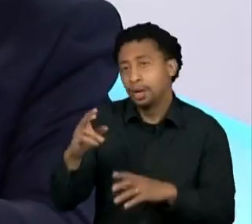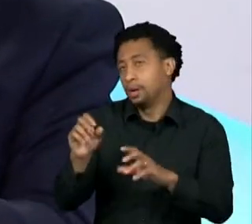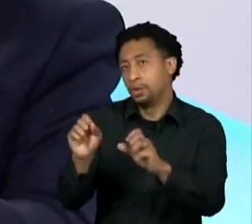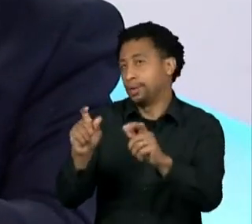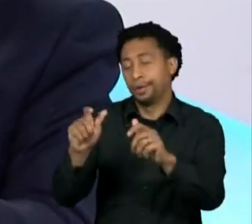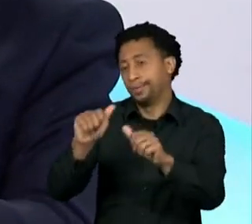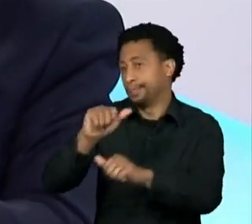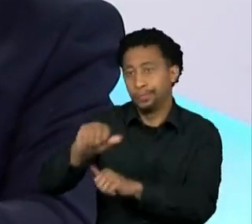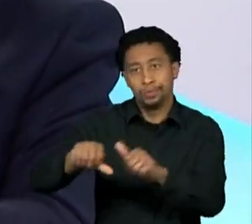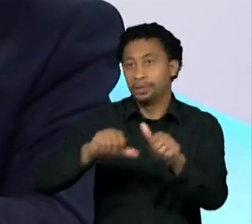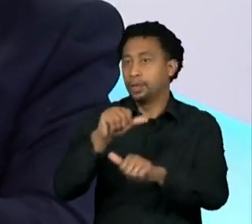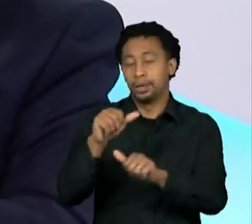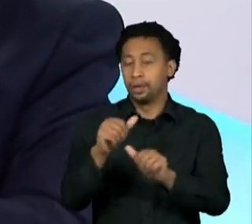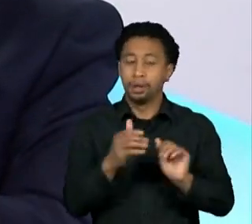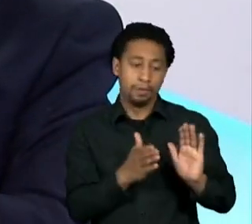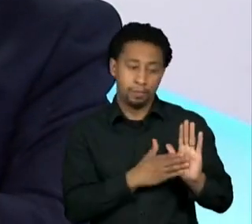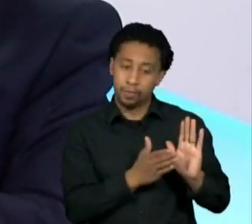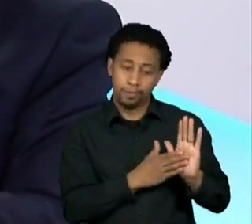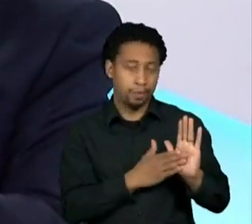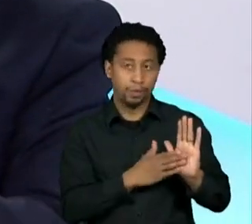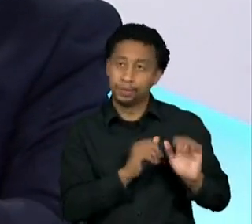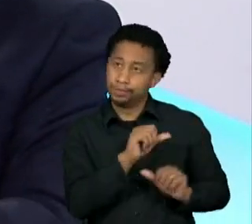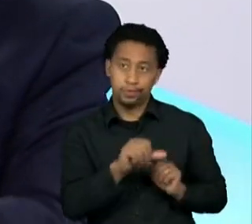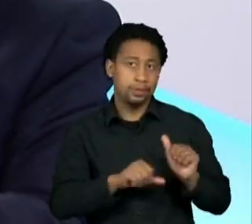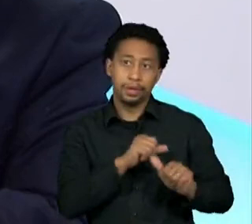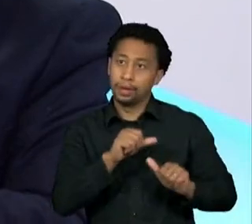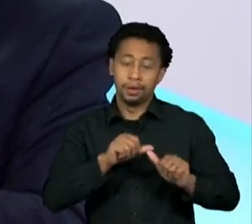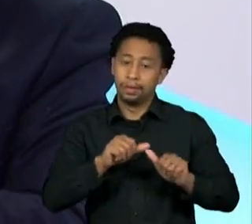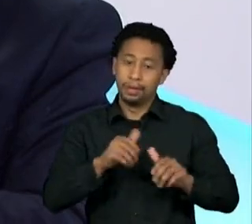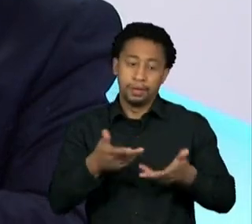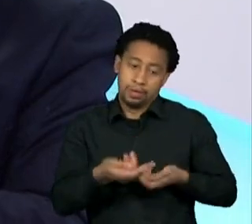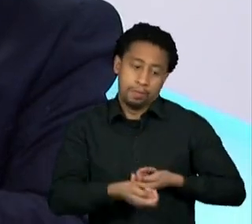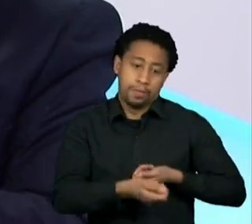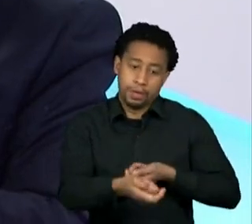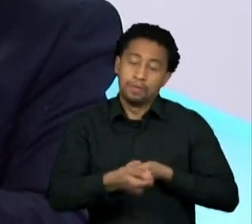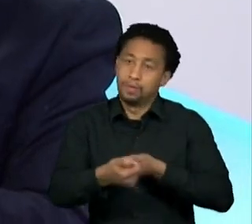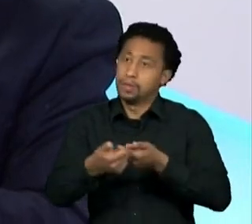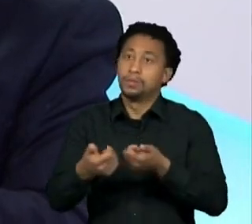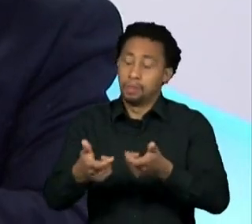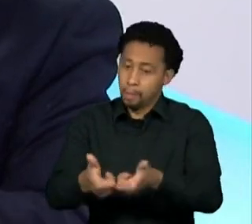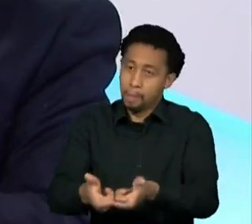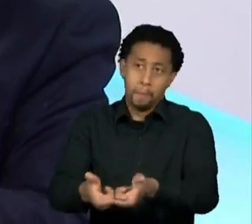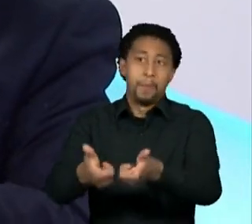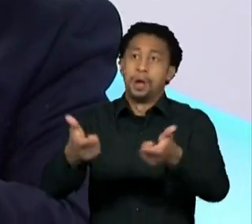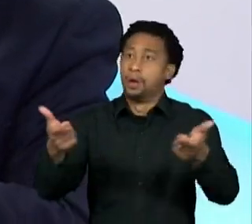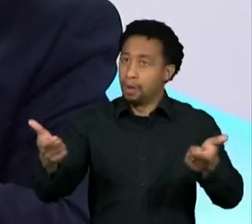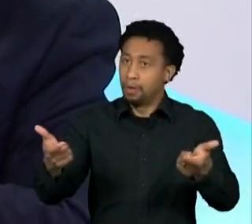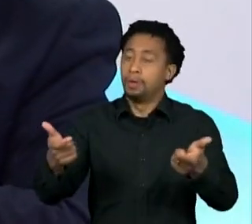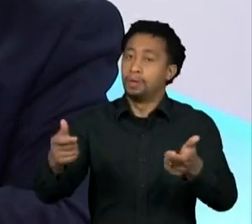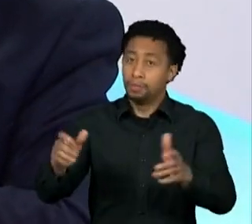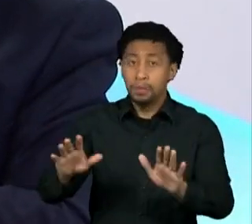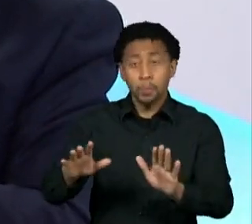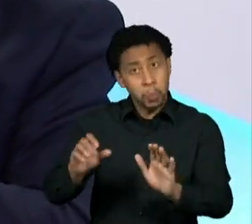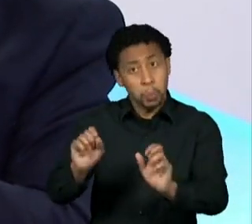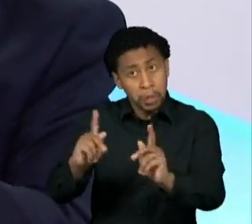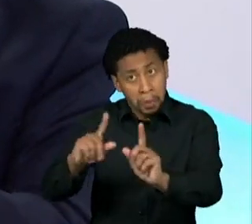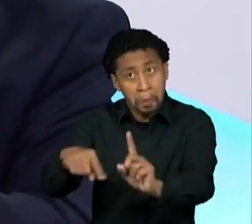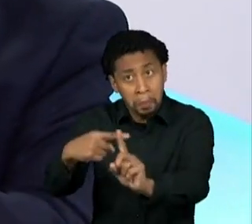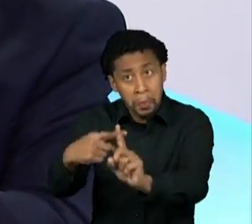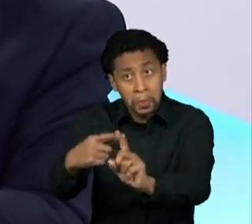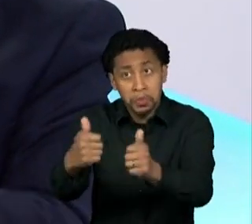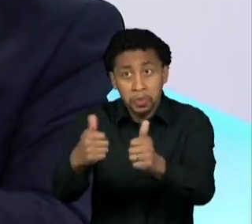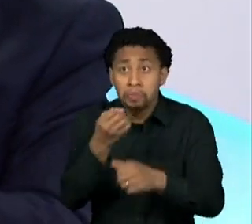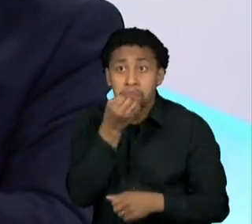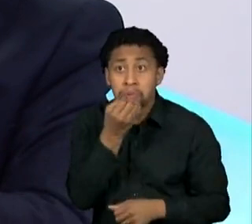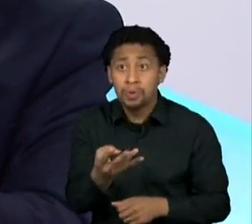vamos somos consolidar os programas vamos vamos expandir uma coisa que achei positivo porque eu não acho positivo é só dizer que